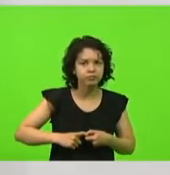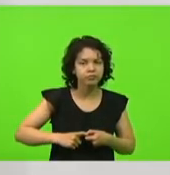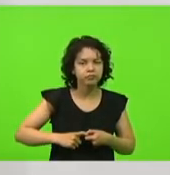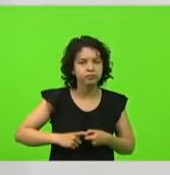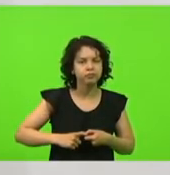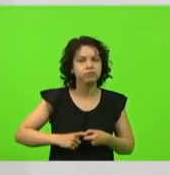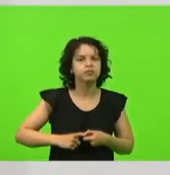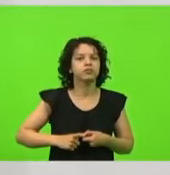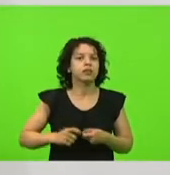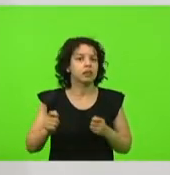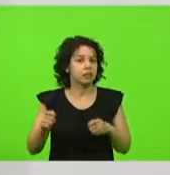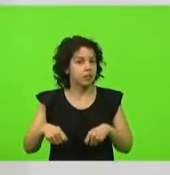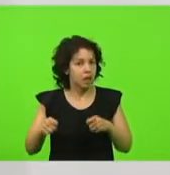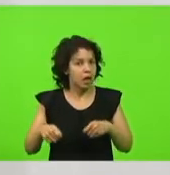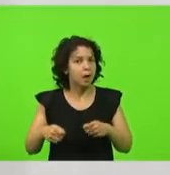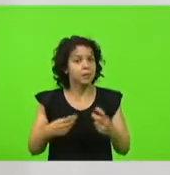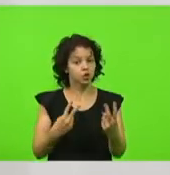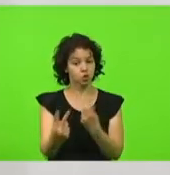para duplicar